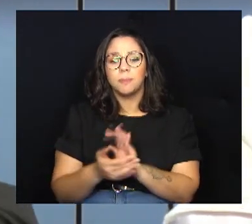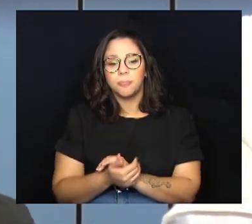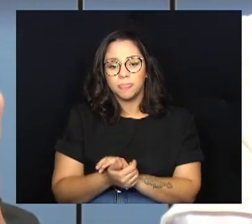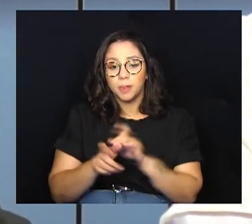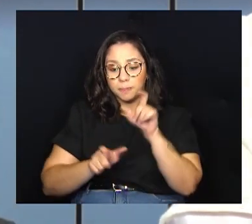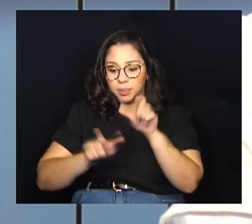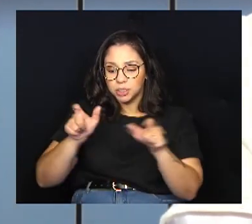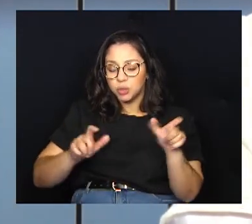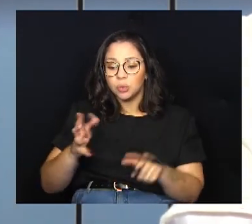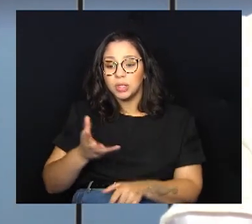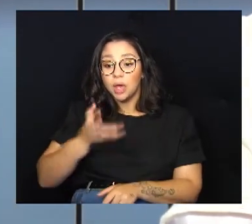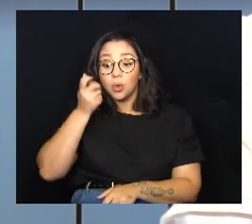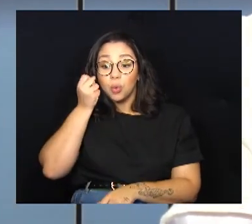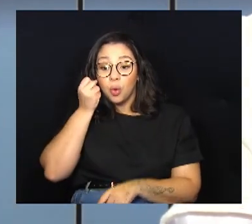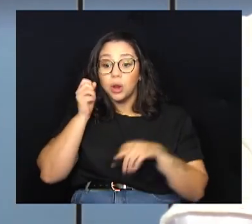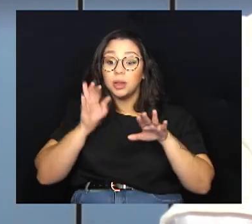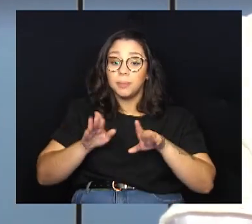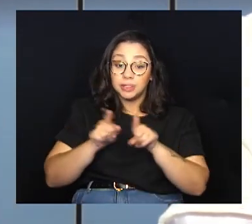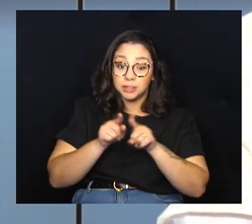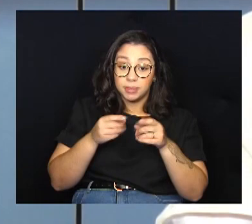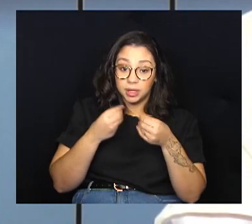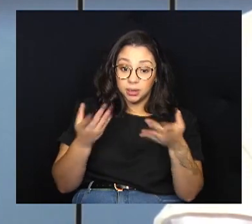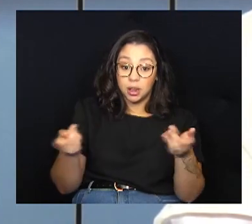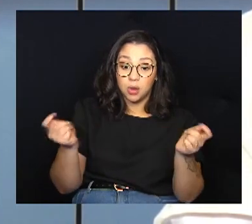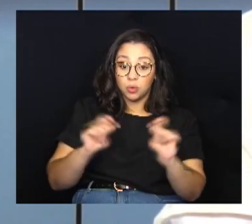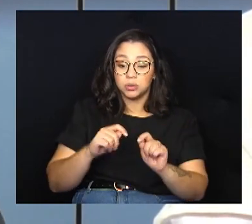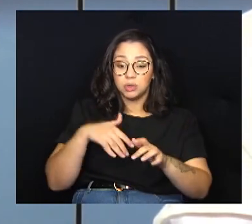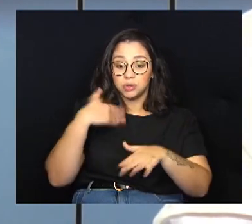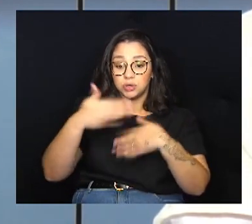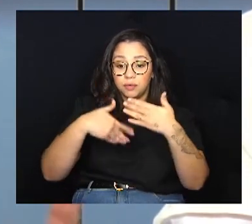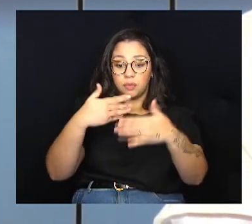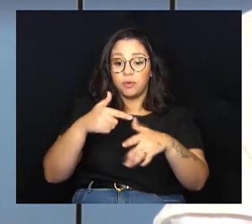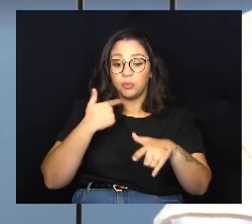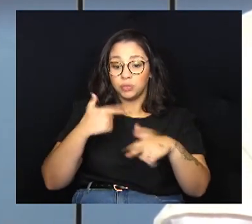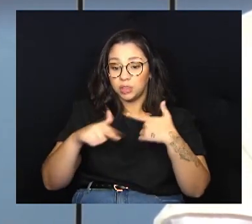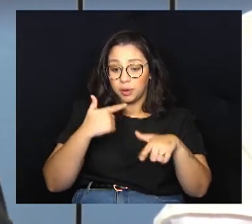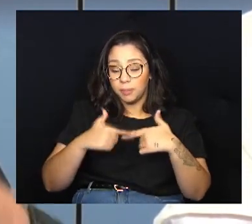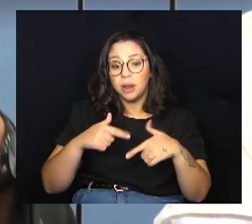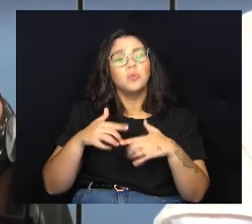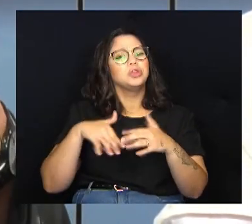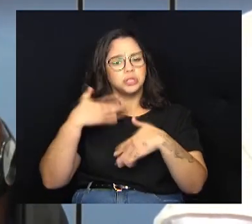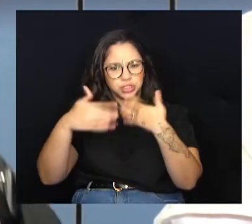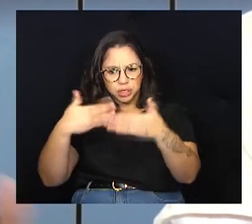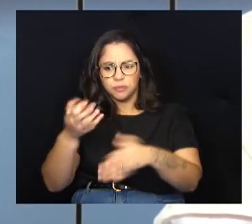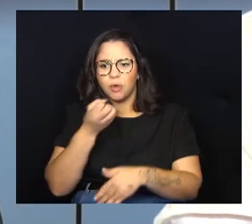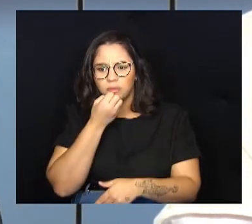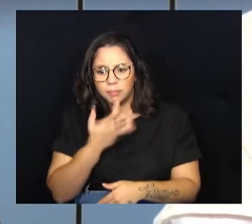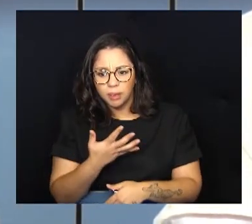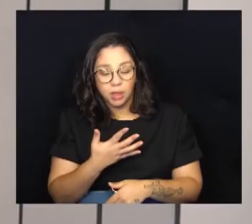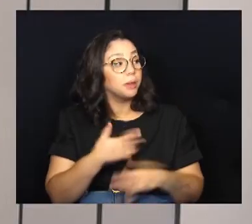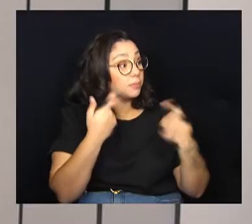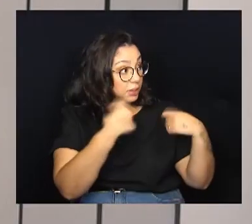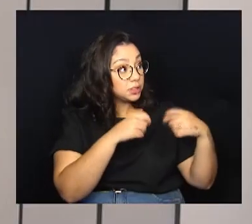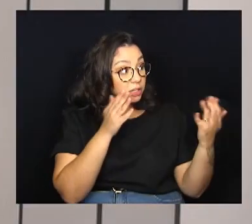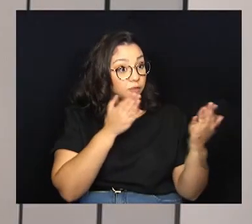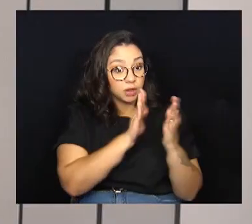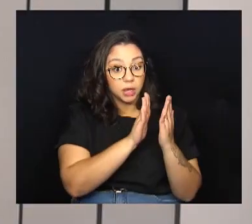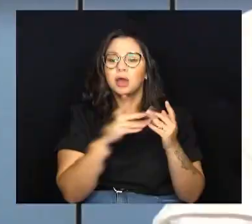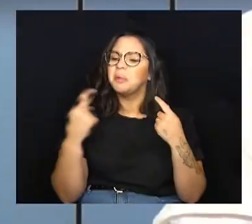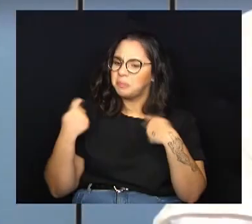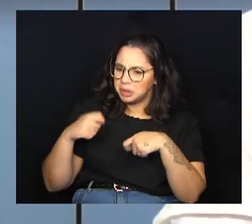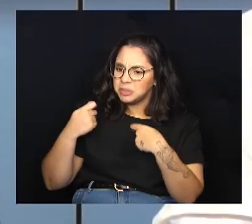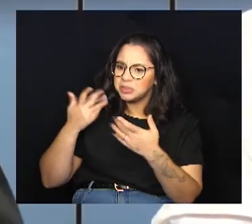vai responder as outras, mas, vereador Zé Carlos, quando a gente pensa nesse contexto de saúde, de